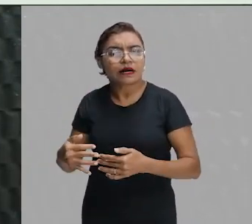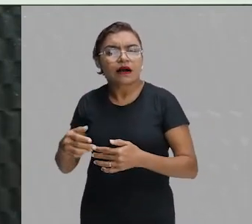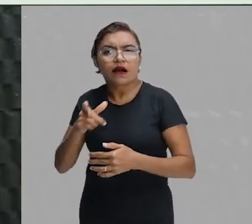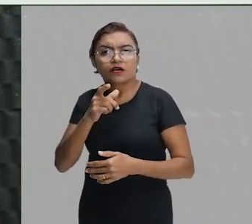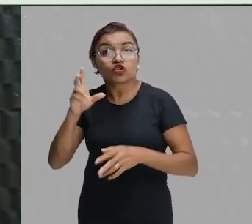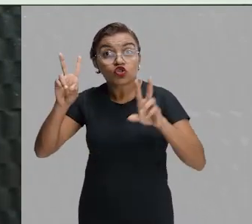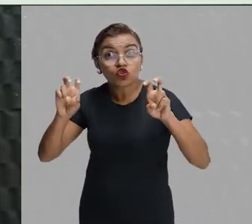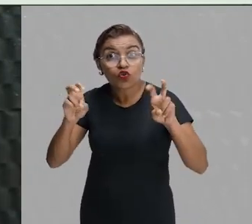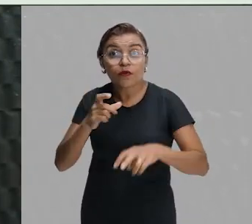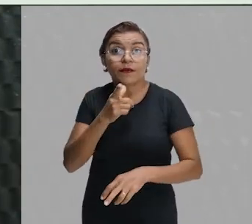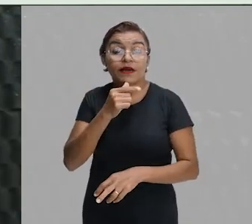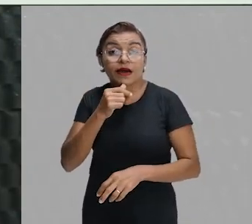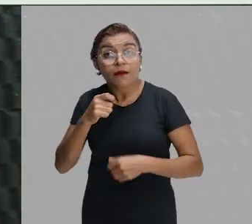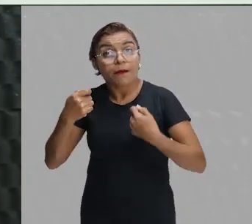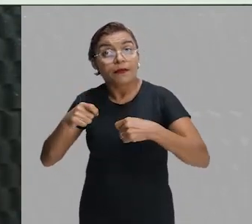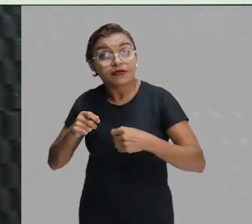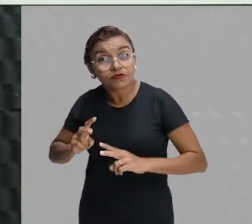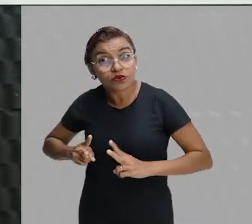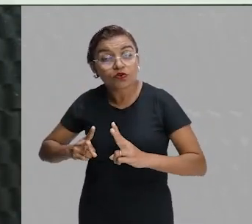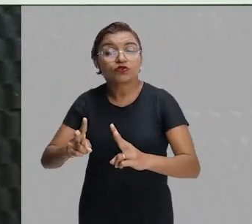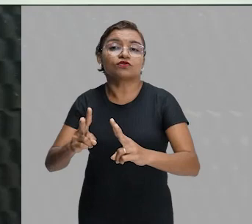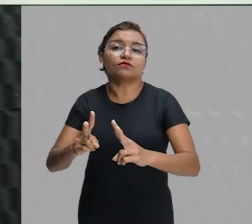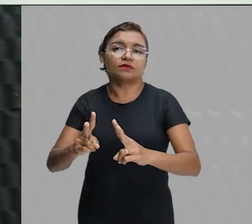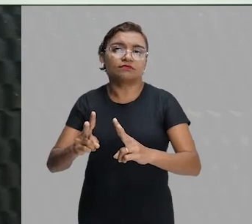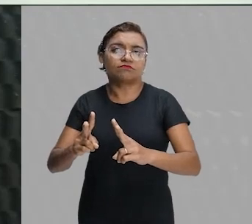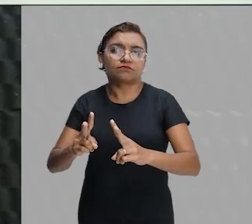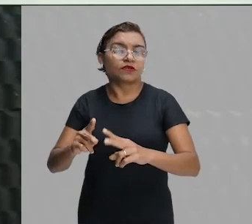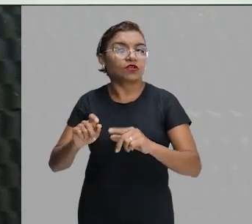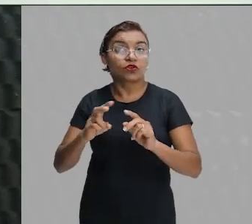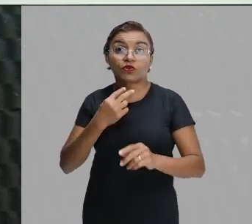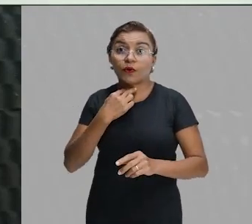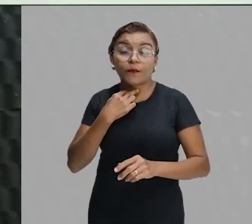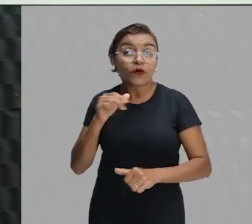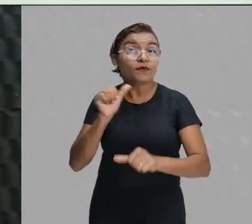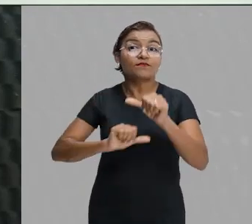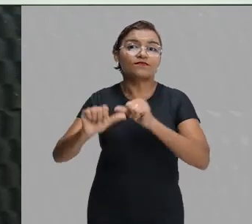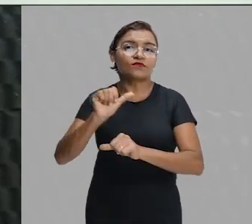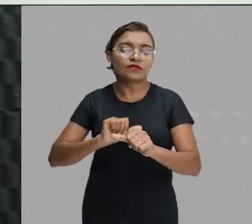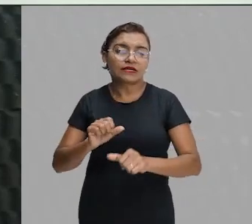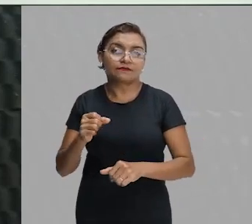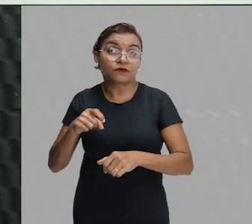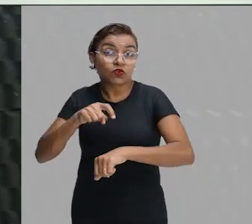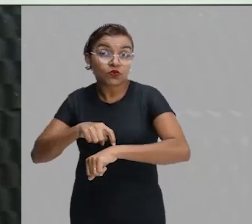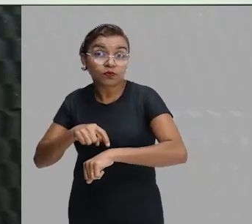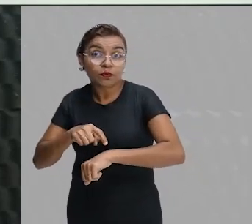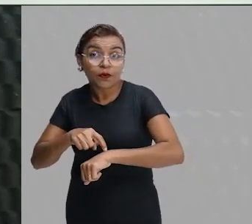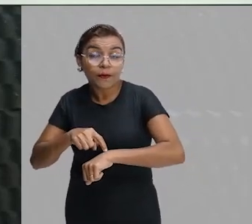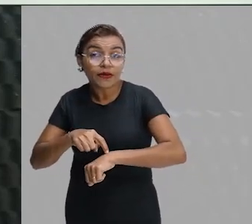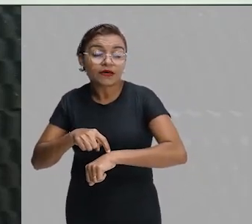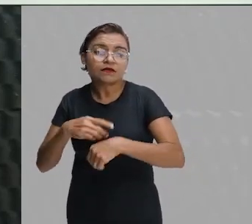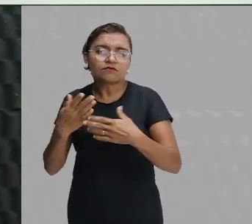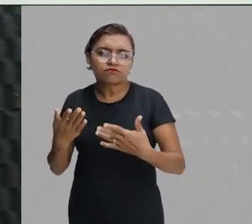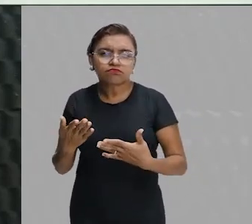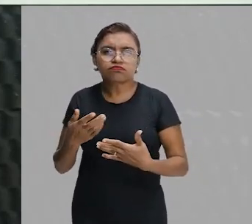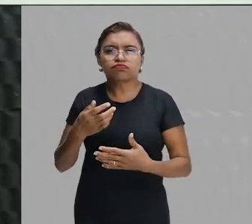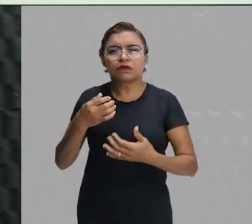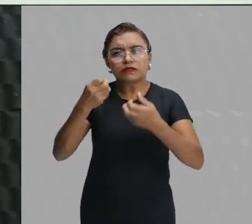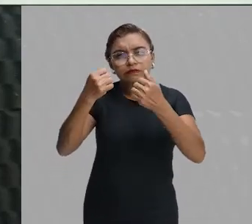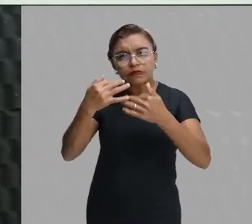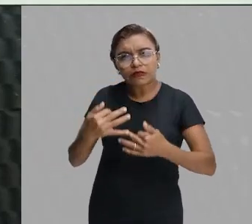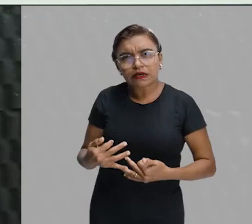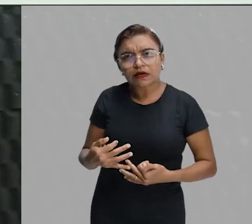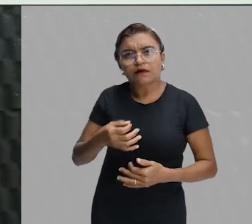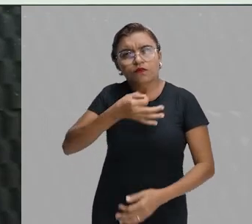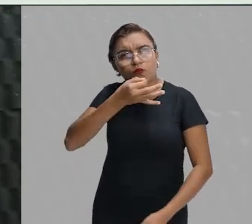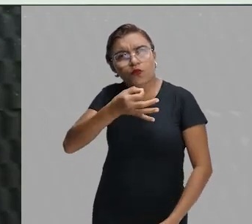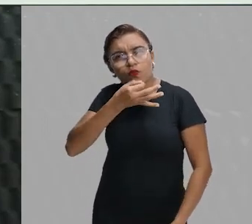Vai quebrar o princípio próprio da identidade do sistema. Então, quando eu estou argumentando, eu preciso manter esta congruência. Eu preciso manter